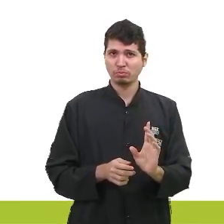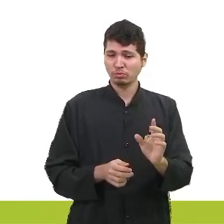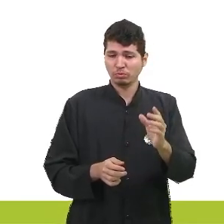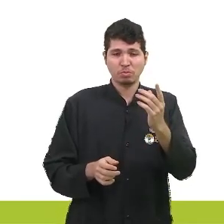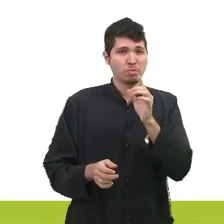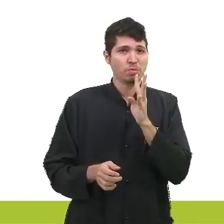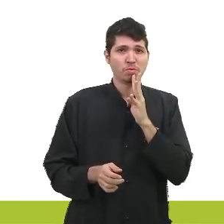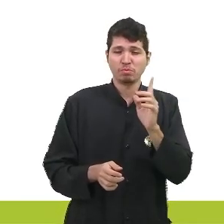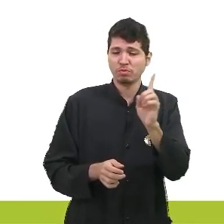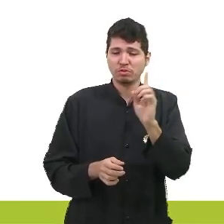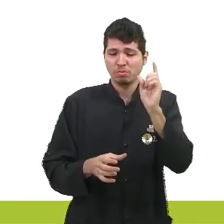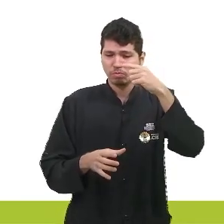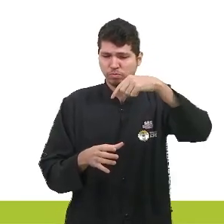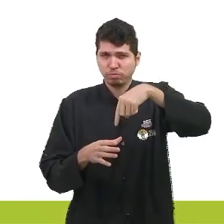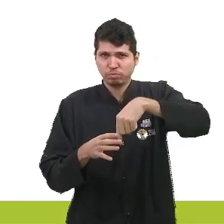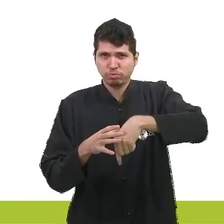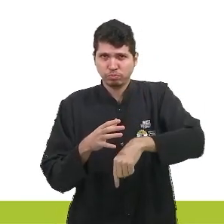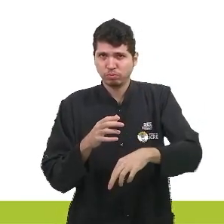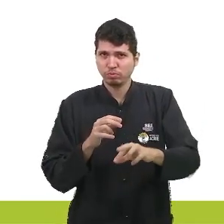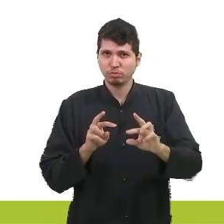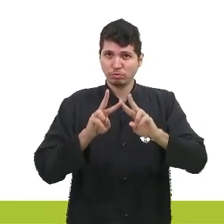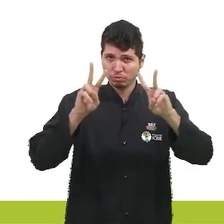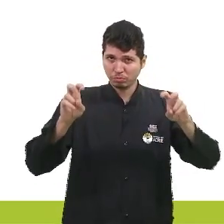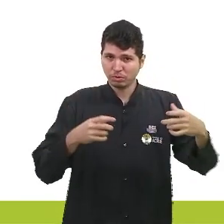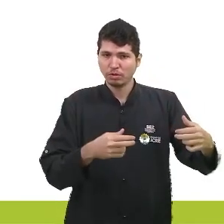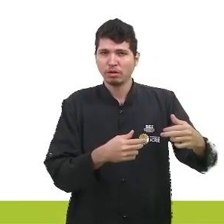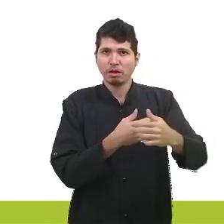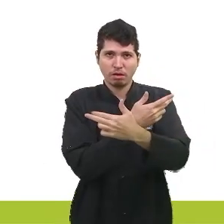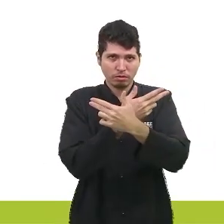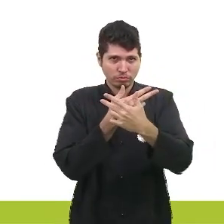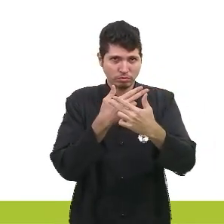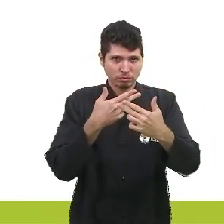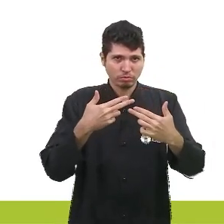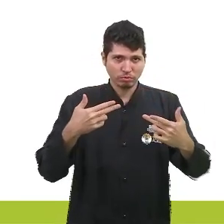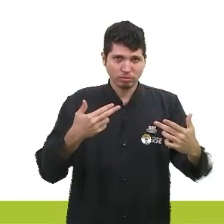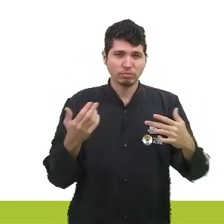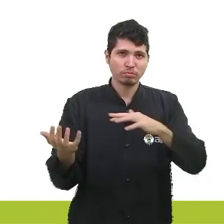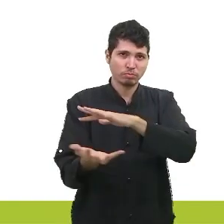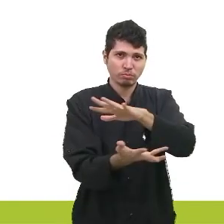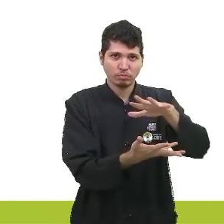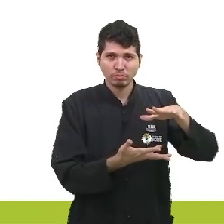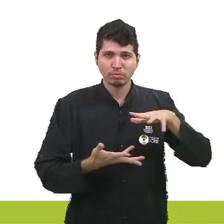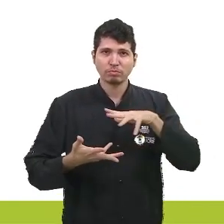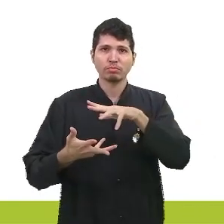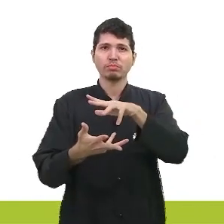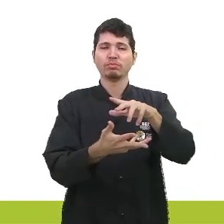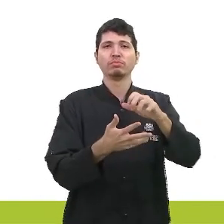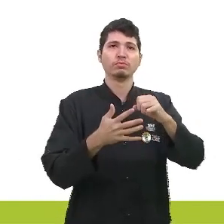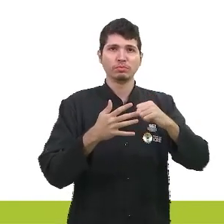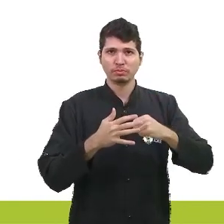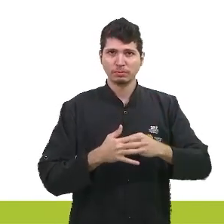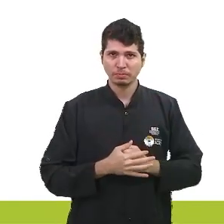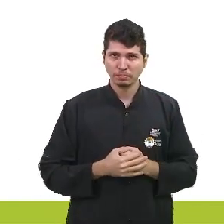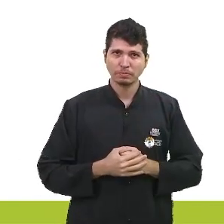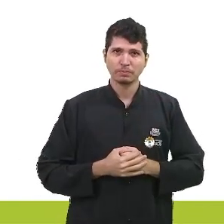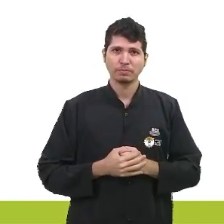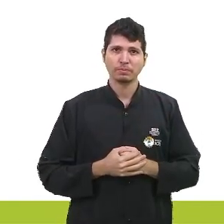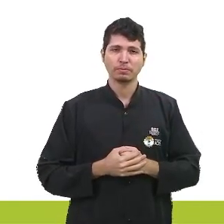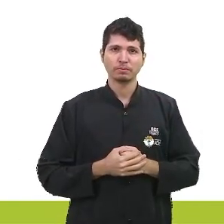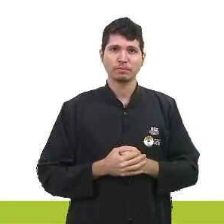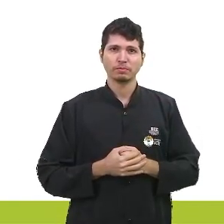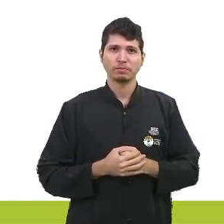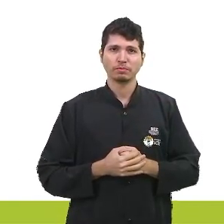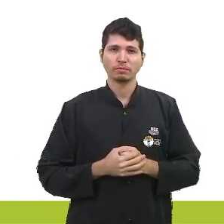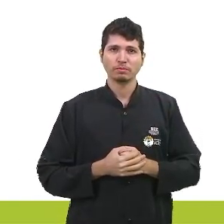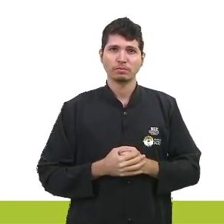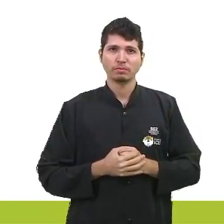em si ele vai dizer que nós conhecemos ah a coisa como ela se apresenta para nós o que